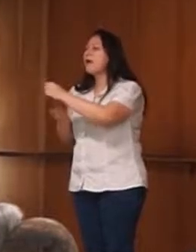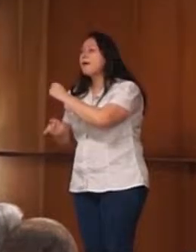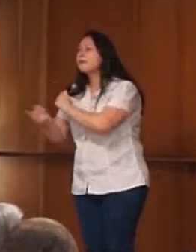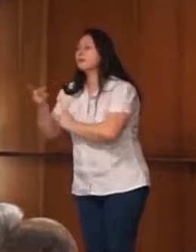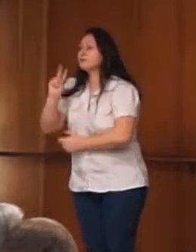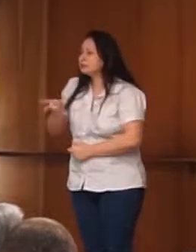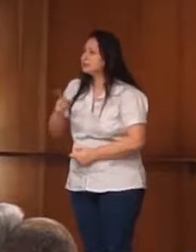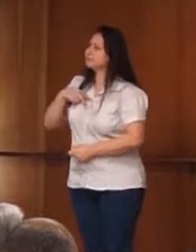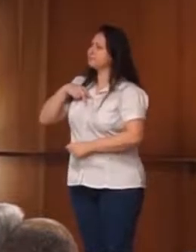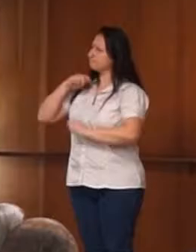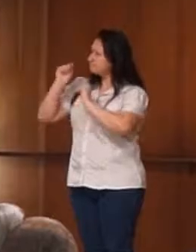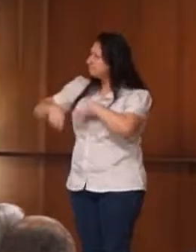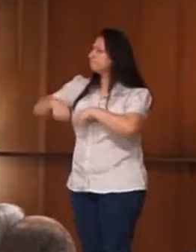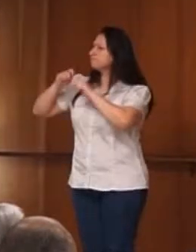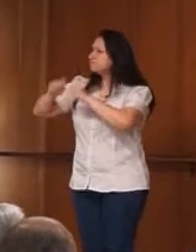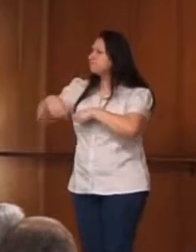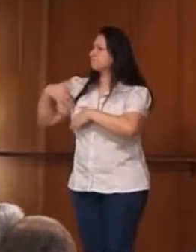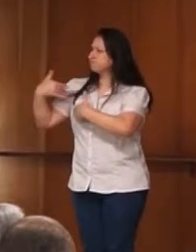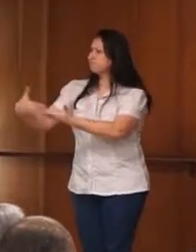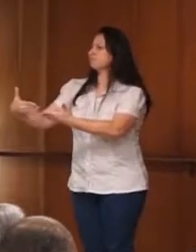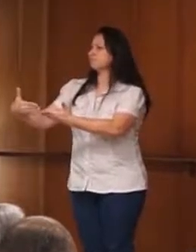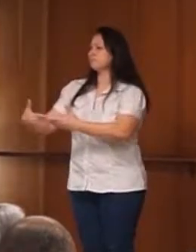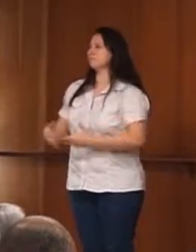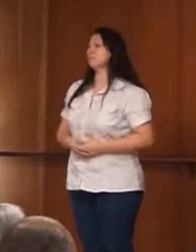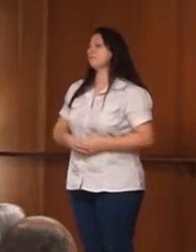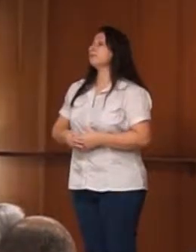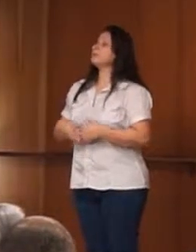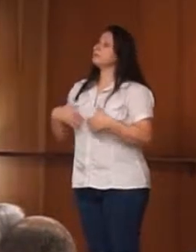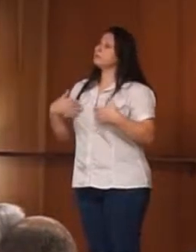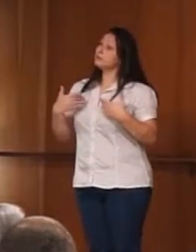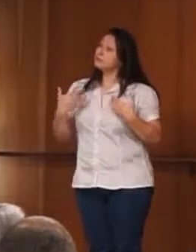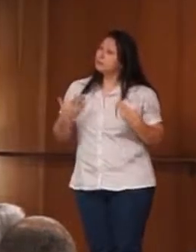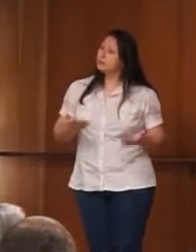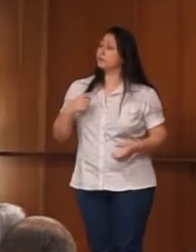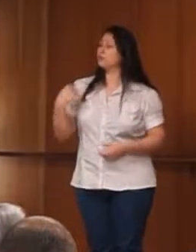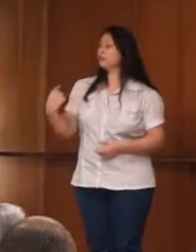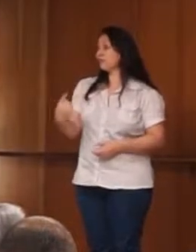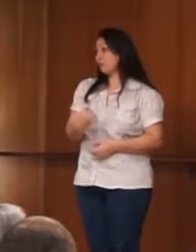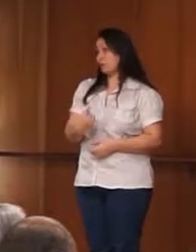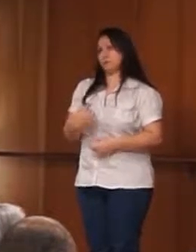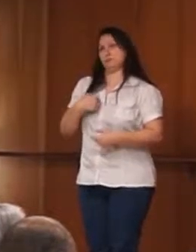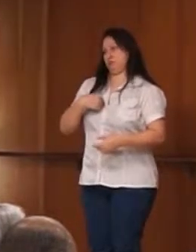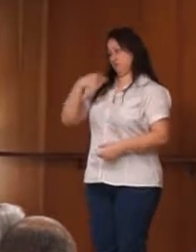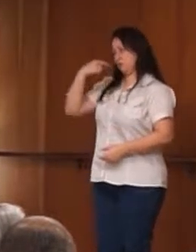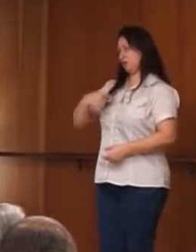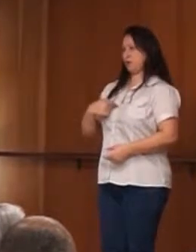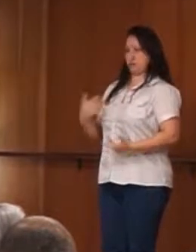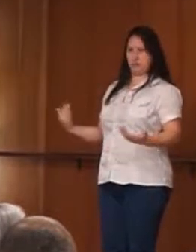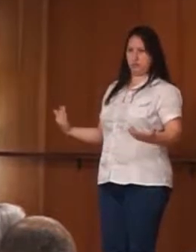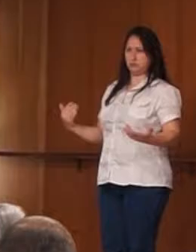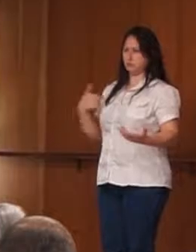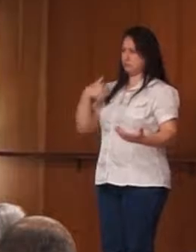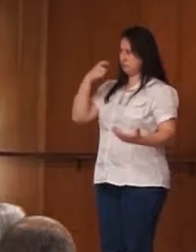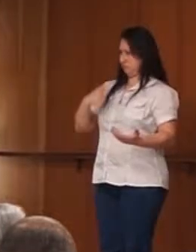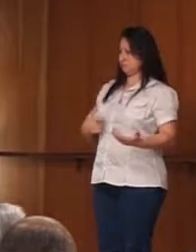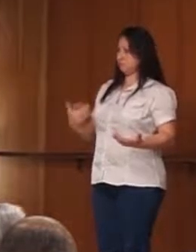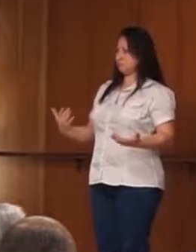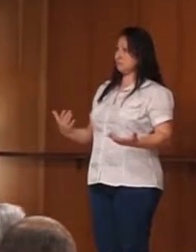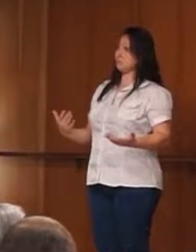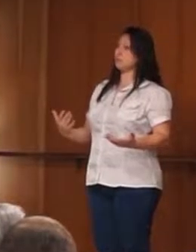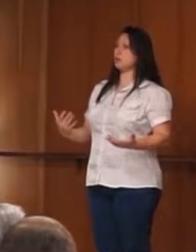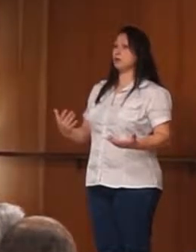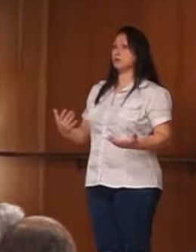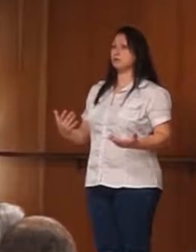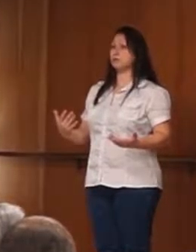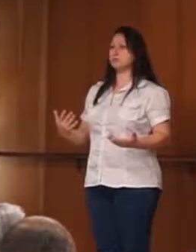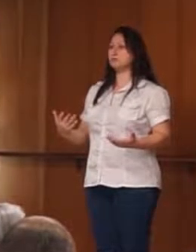dar mais um passo adiante. E é dessa maneira que eu estou vendo aqui a nossa